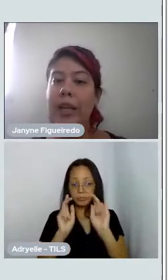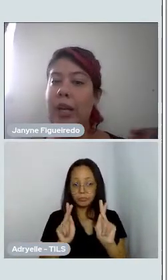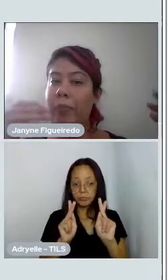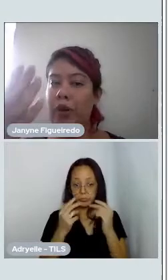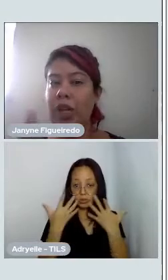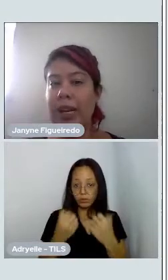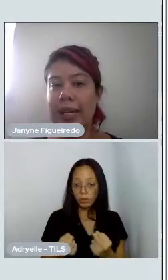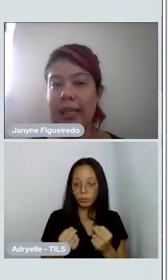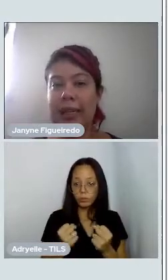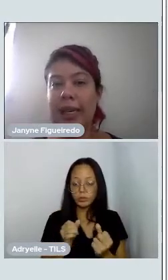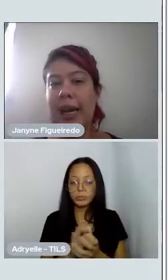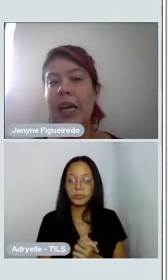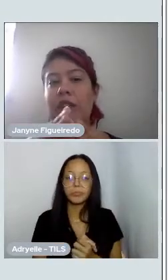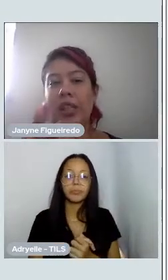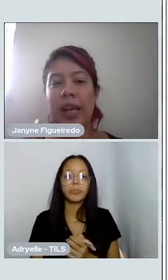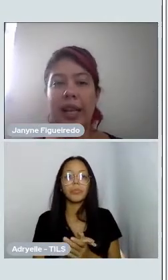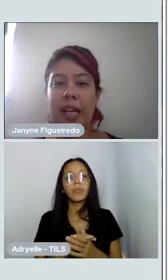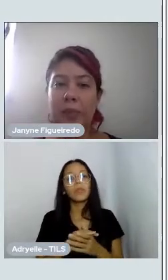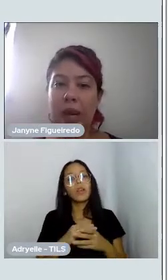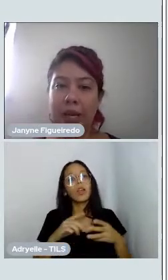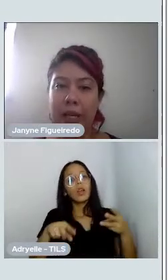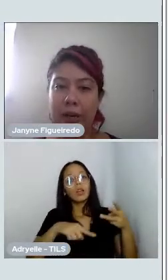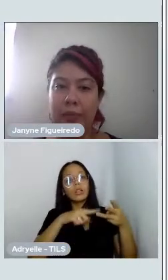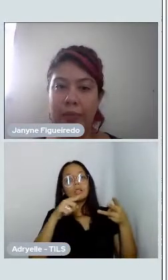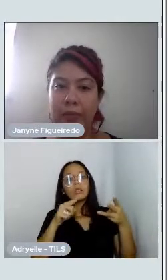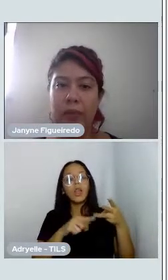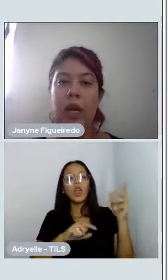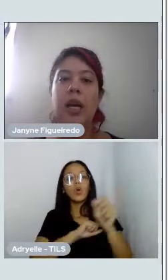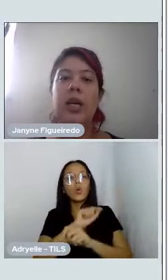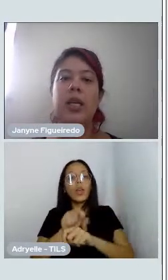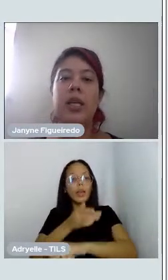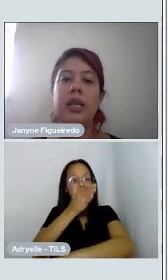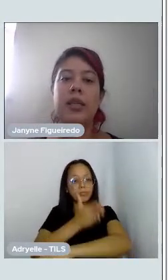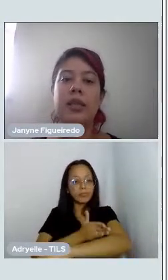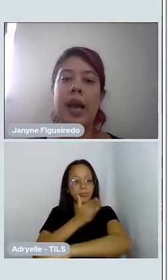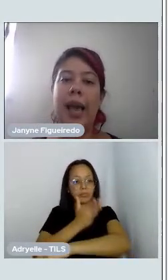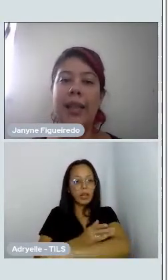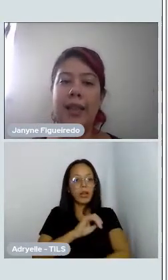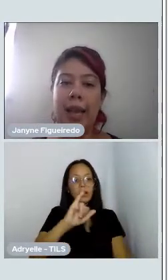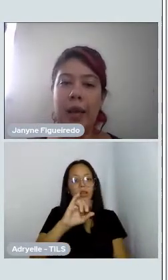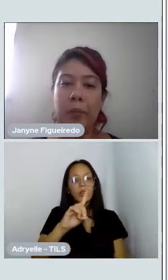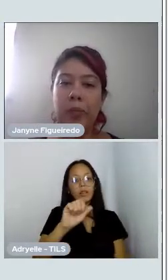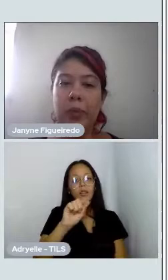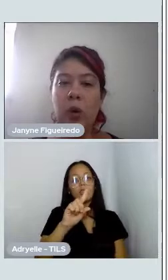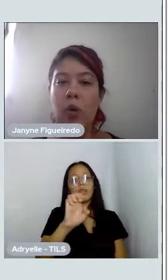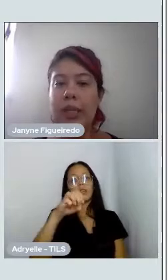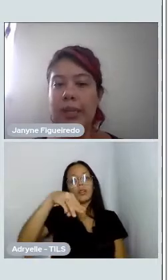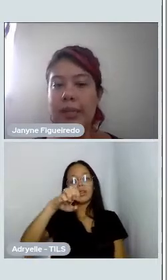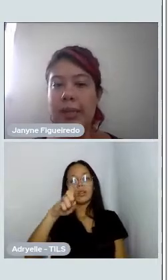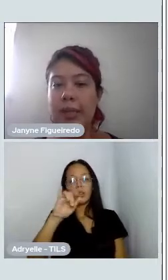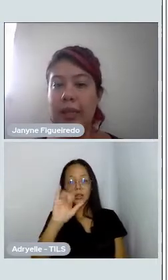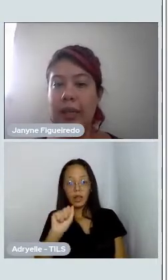Vamos lá. Aí depois da Idade Antiga, a gente tem a Idade Média, que é até